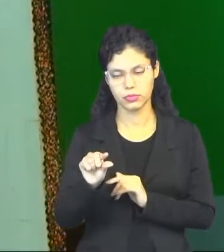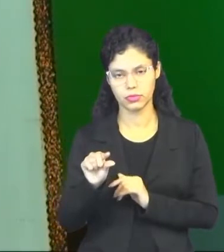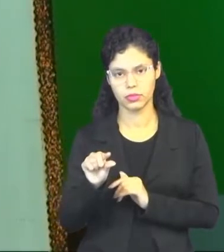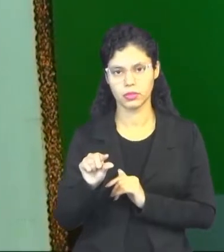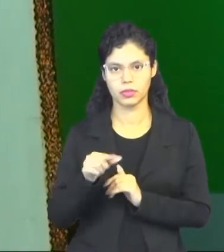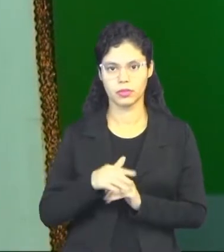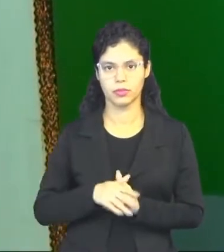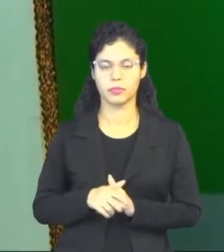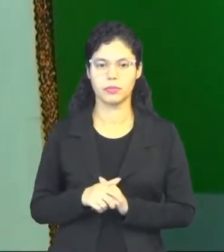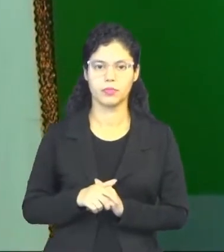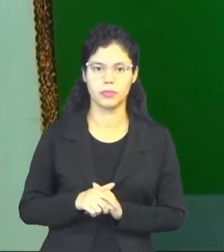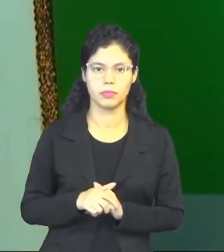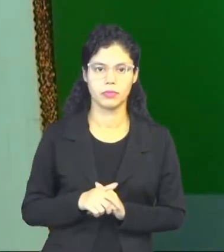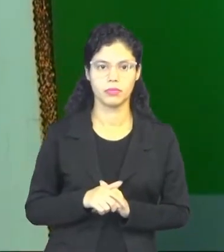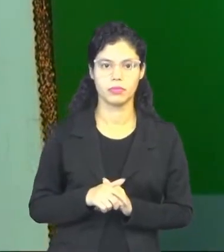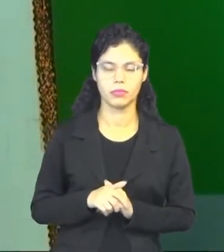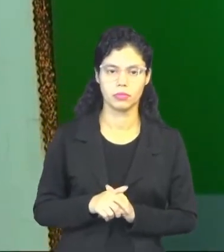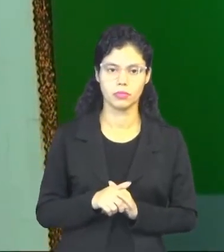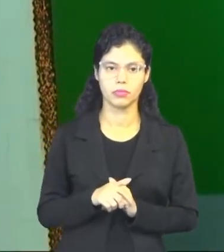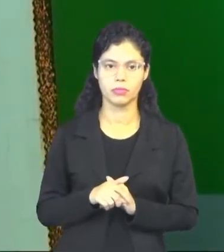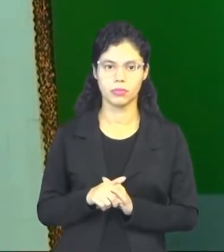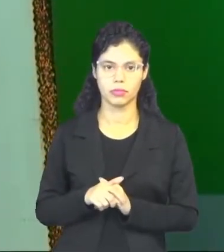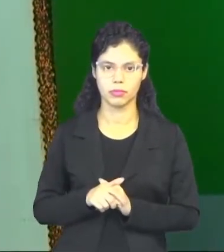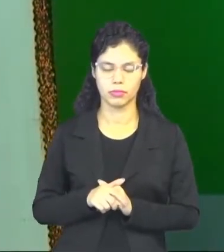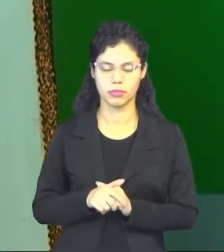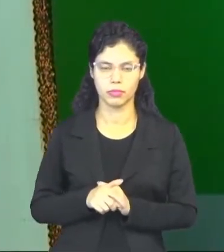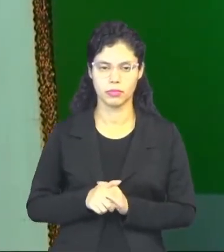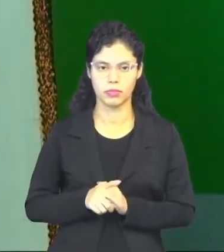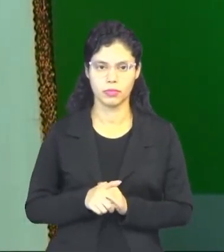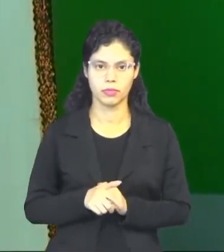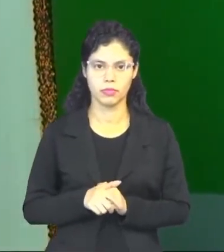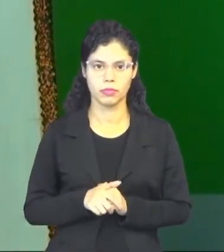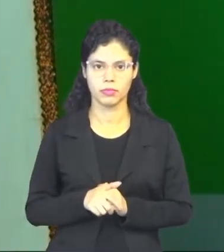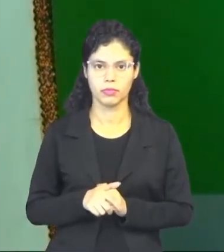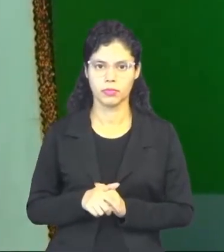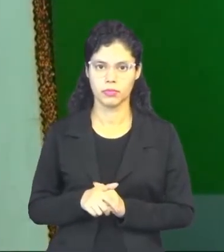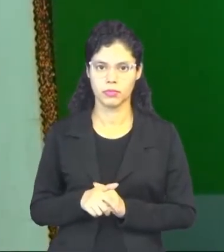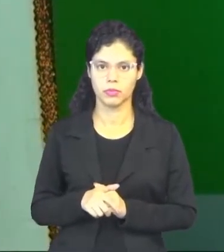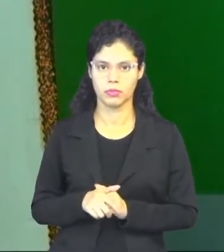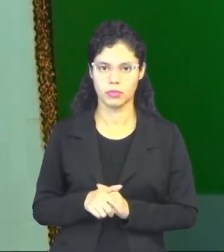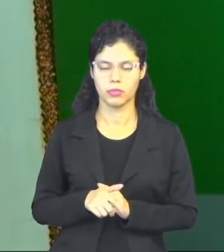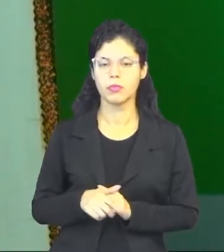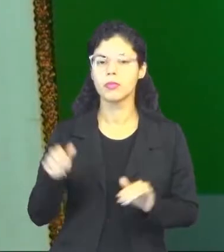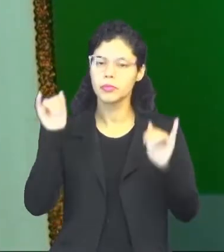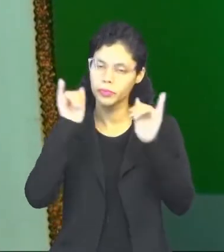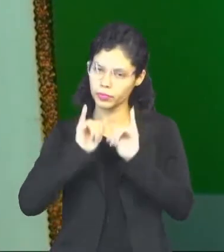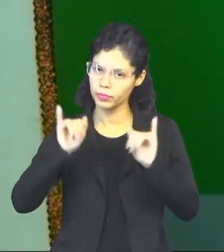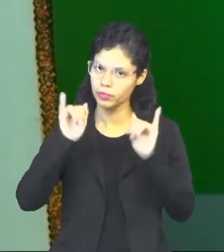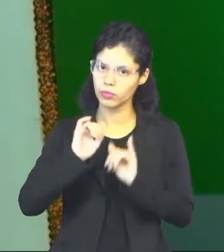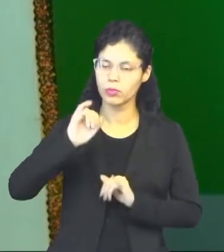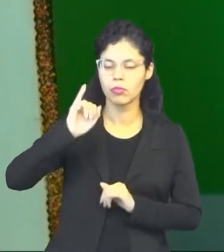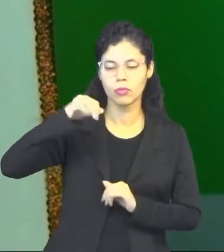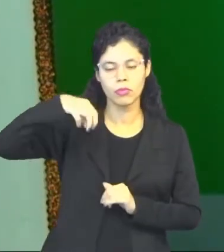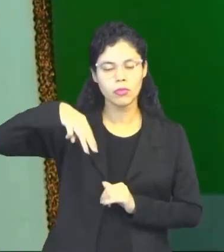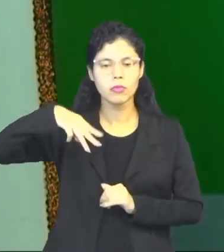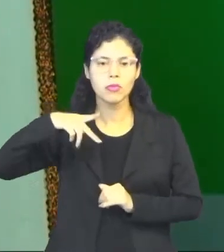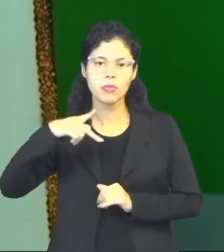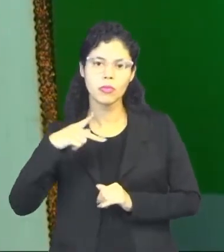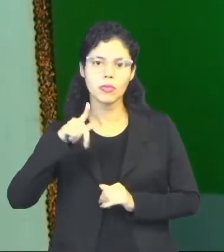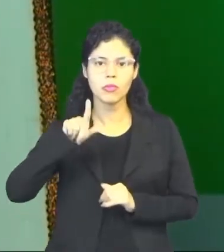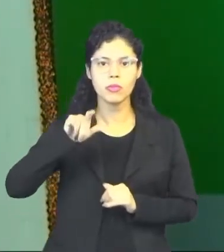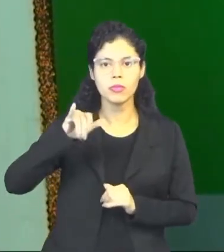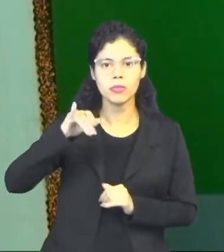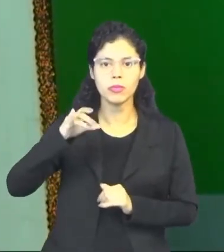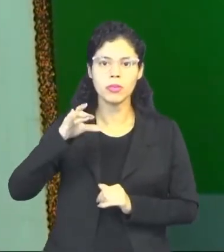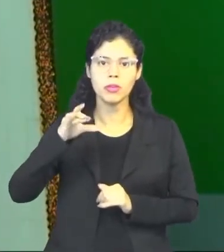também merecia uma, né? Isso que ele quis dizer. A palavra, né? A informação implícita aqui, que não fica tão clara,